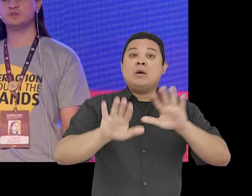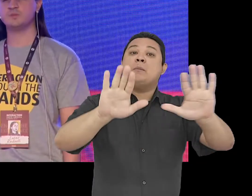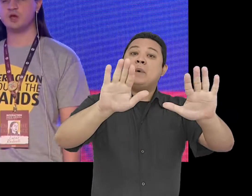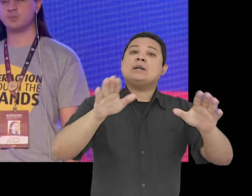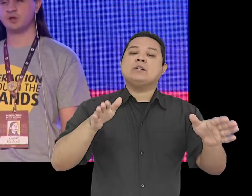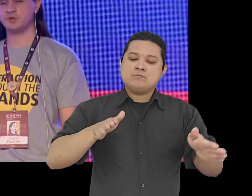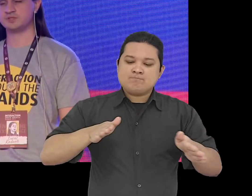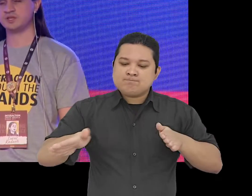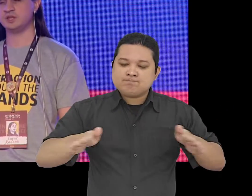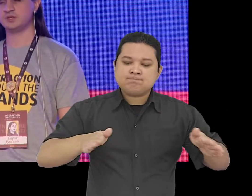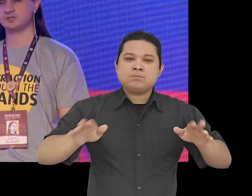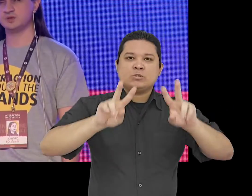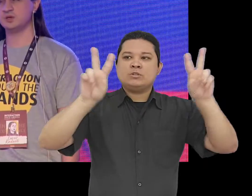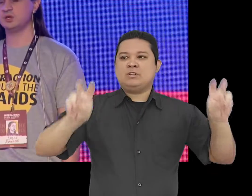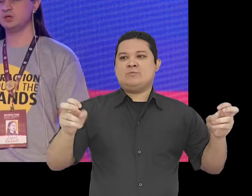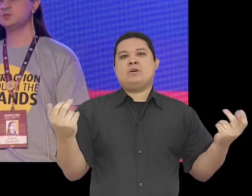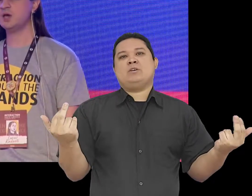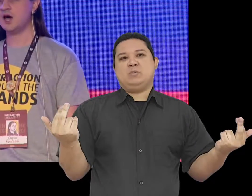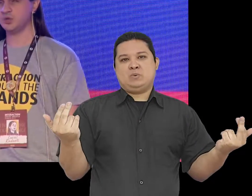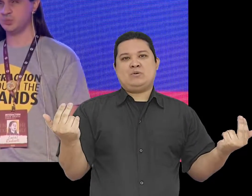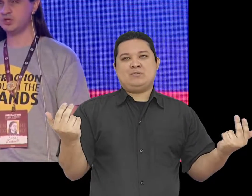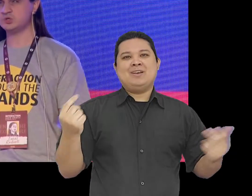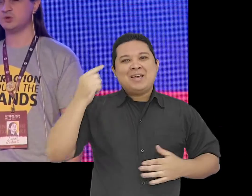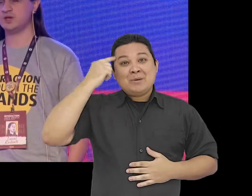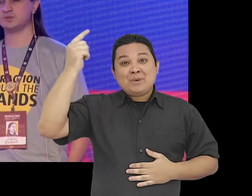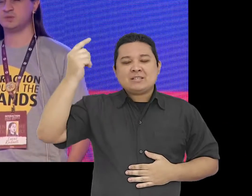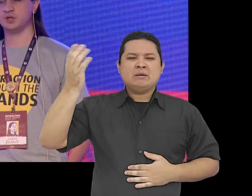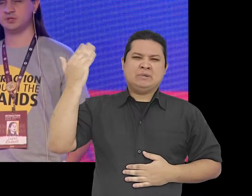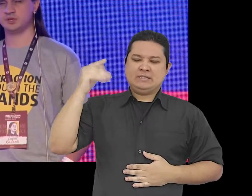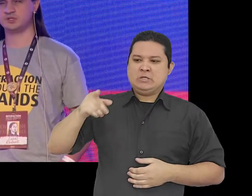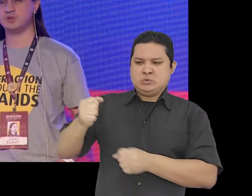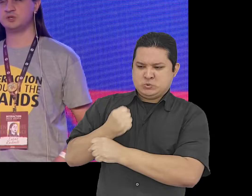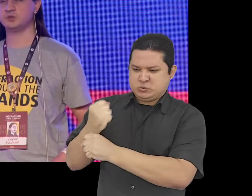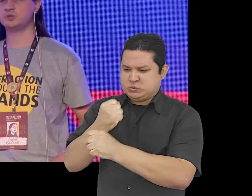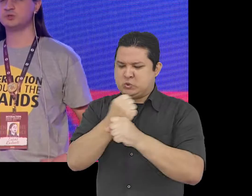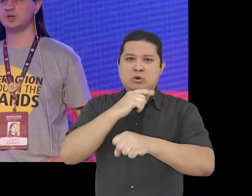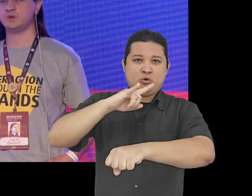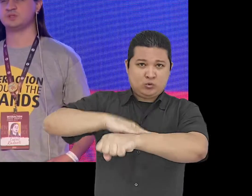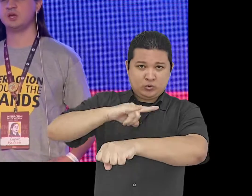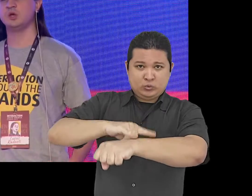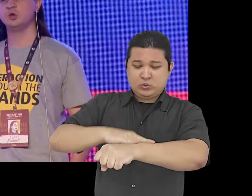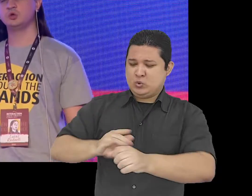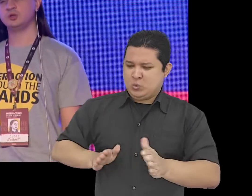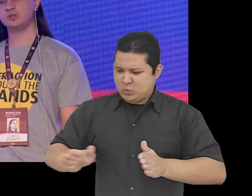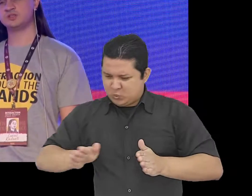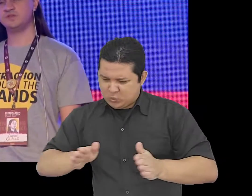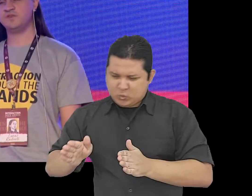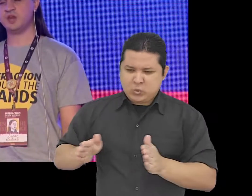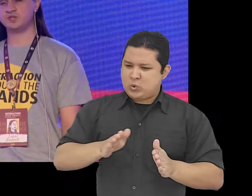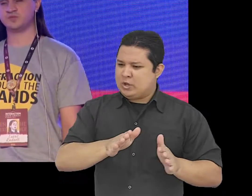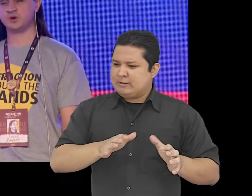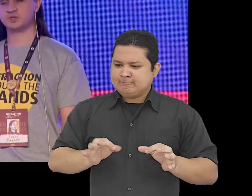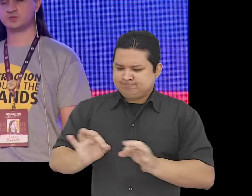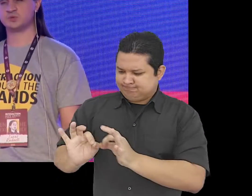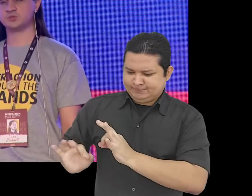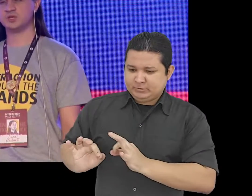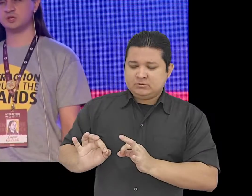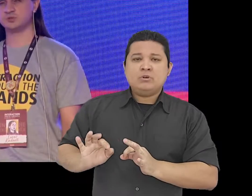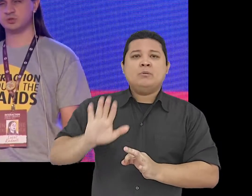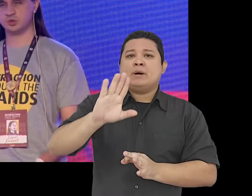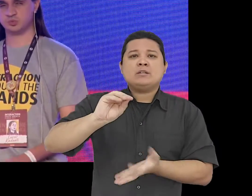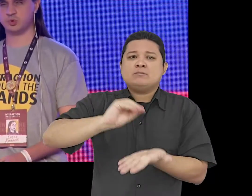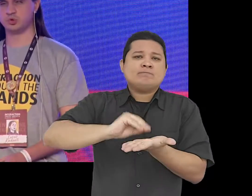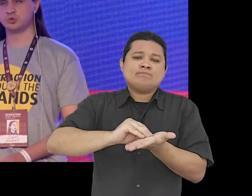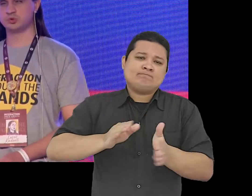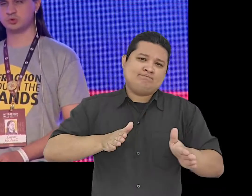estou desenvolvendo esse banheiro para apenas cadeirantes. Isso é errado, porque isso não é acessibilidade. Acessibilidade é quando a gente consegue pensar nas diferentes formas que as pessoas